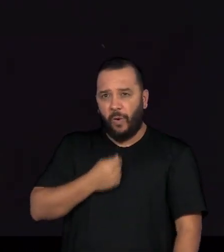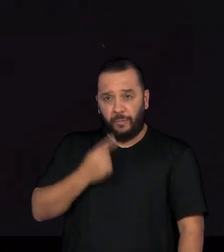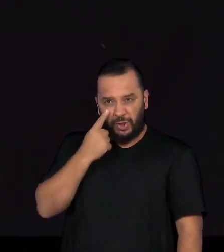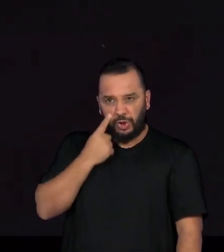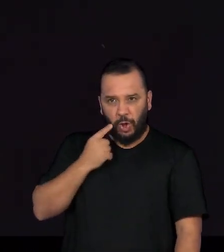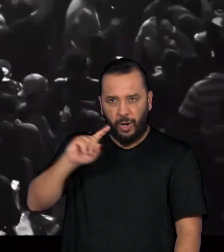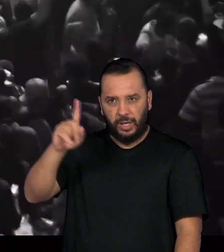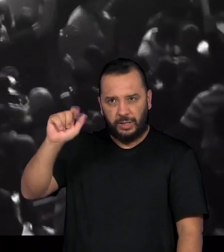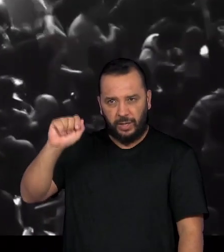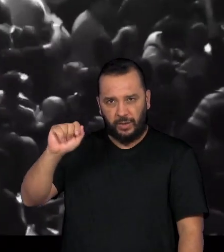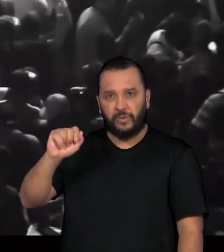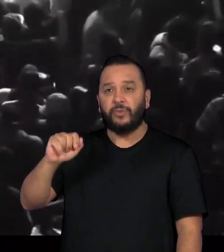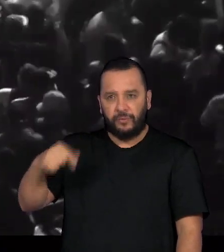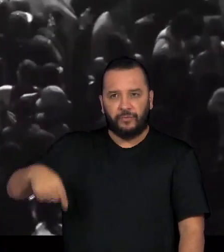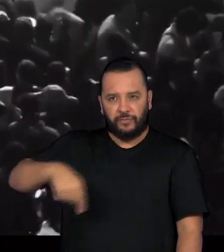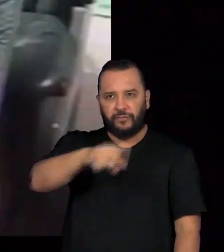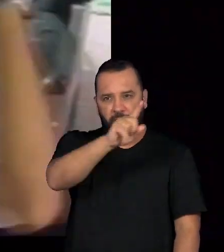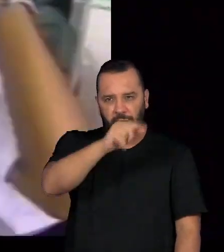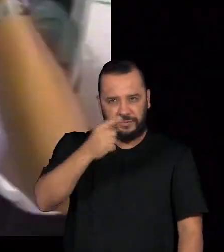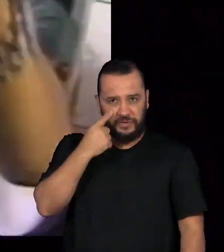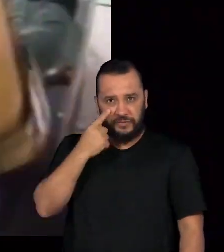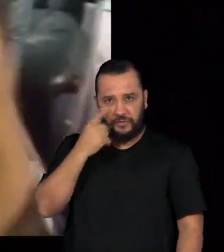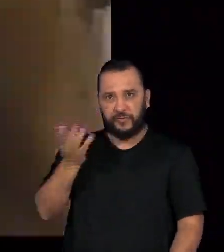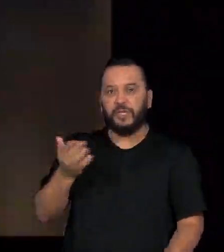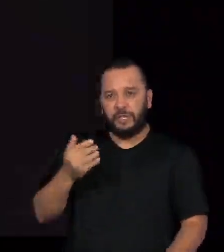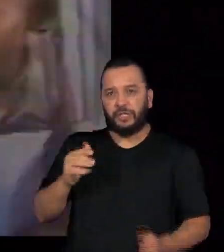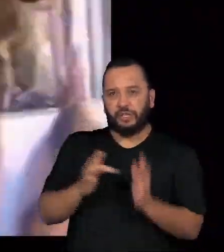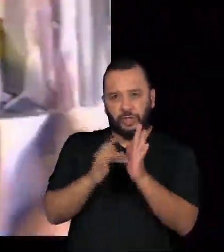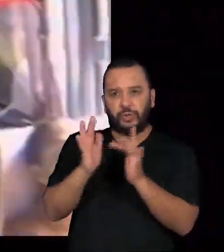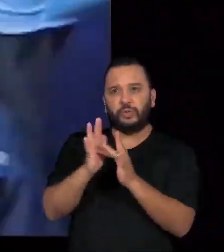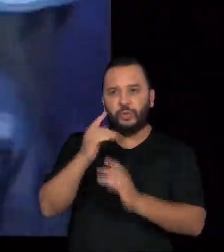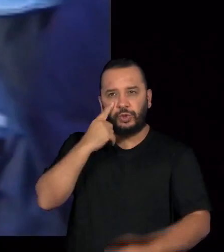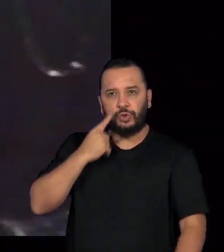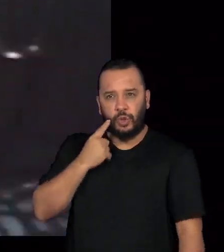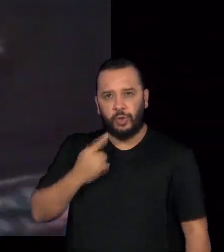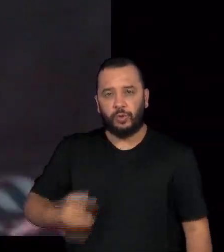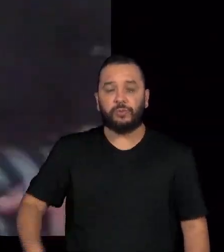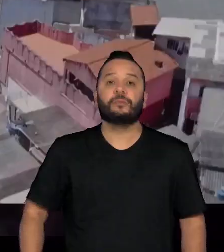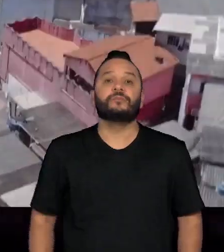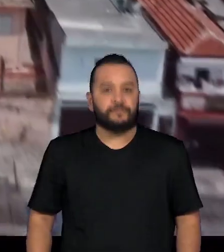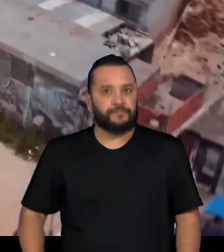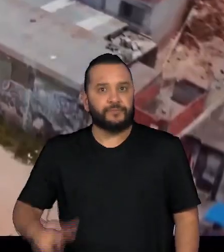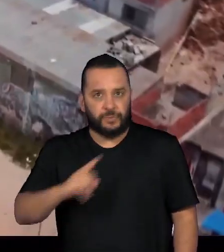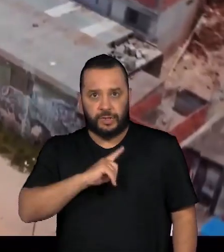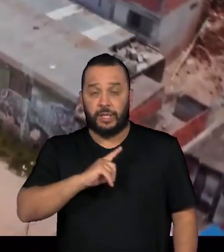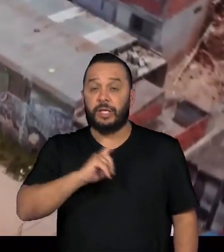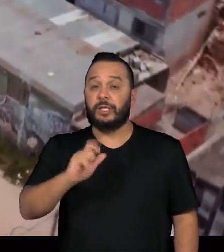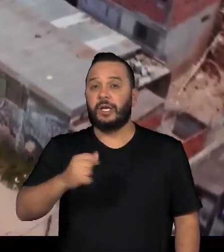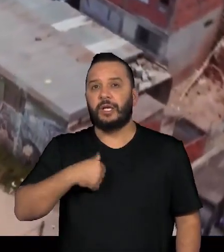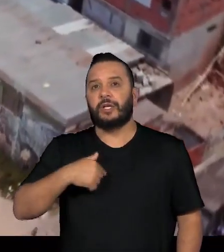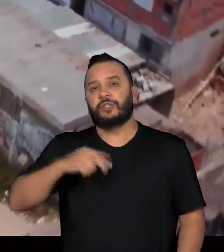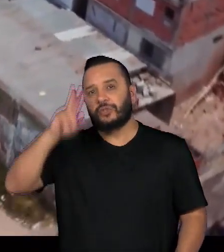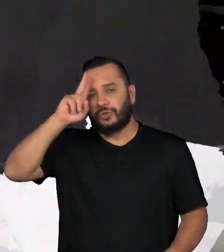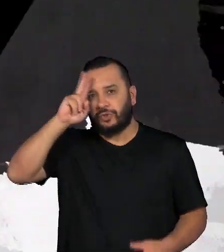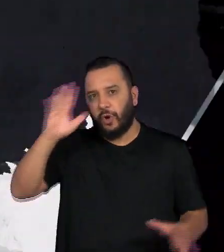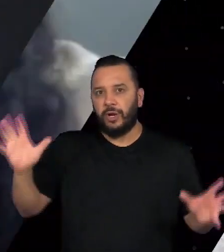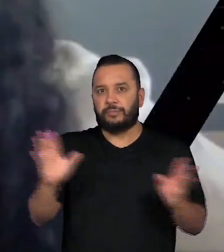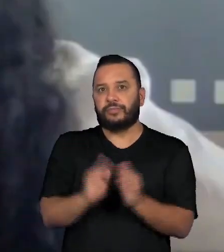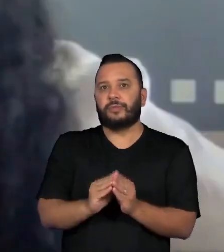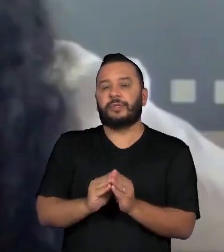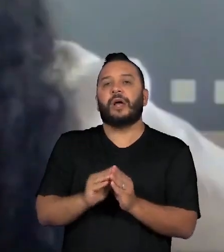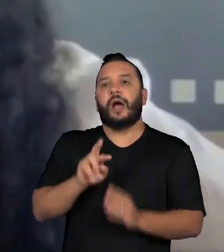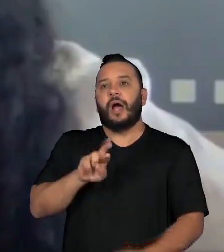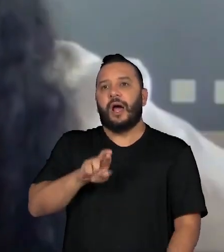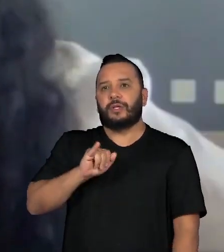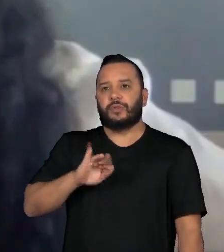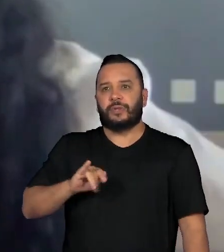falou. Não vai para o grupo, irmão. Aí, Jesus chorou. É uma perspectiva, né, da história dos Racionais MCs, mas acho que é mais ainda,